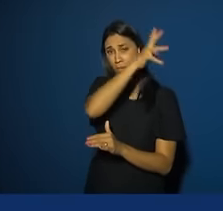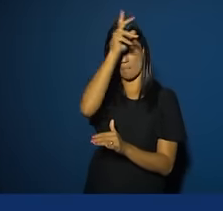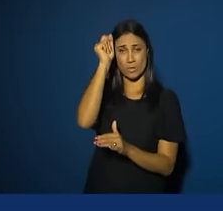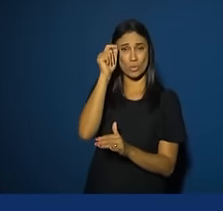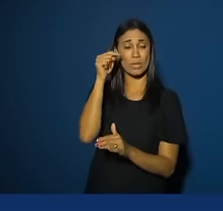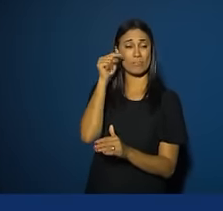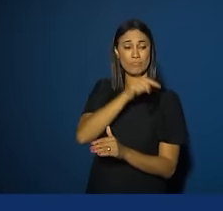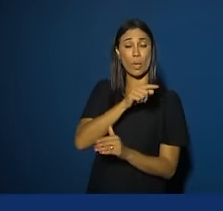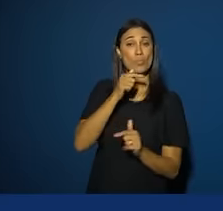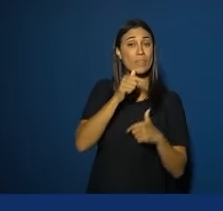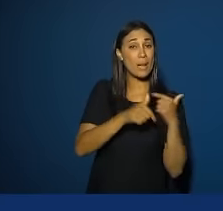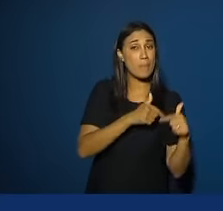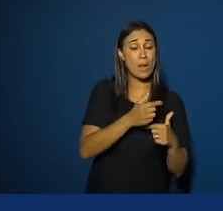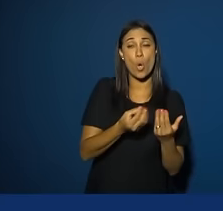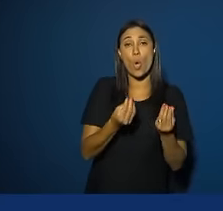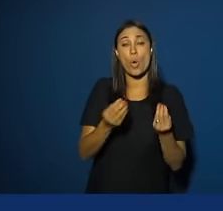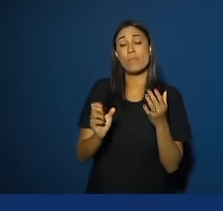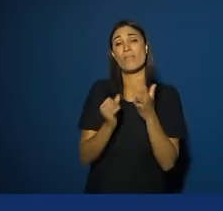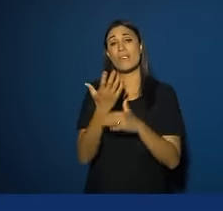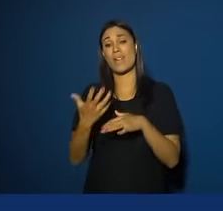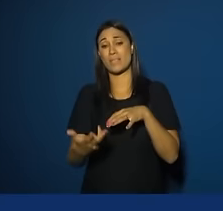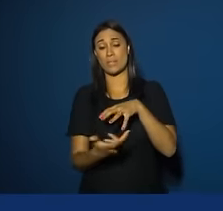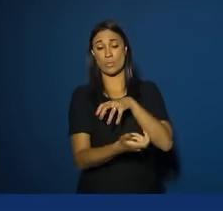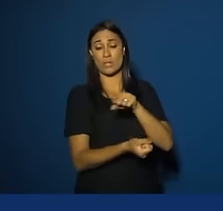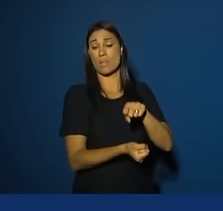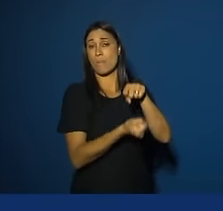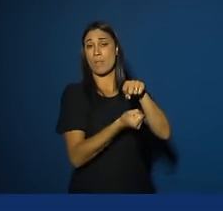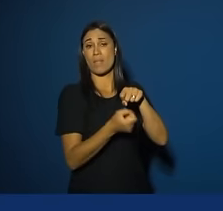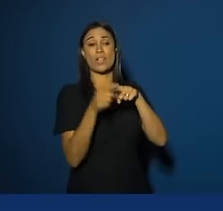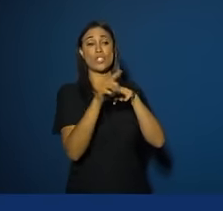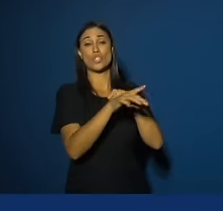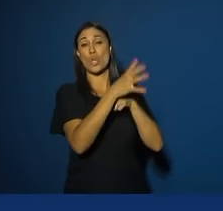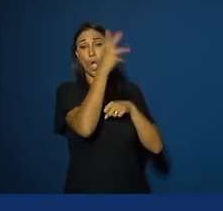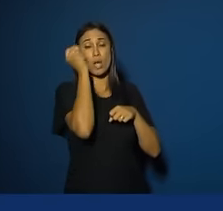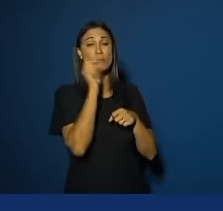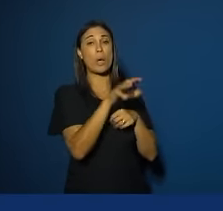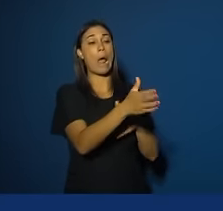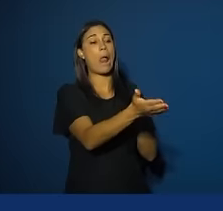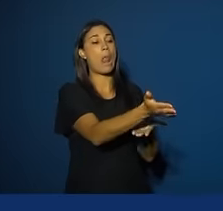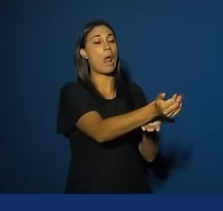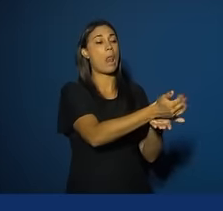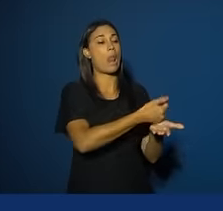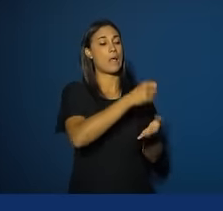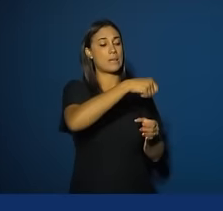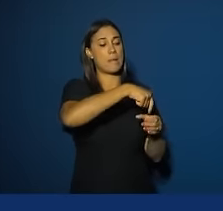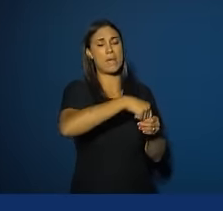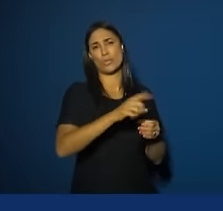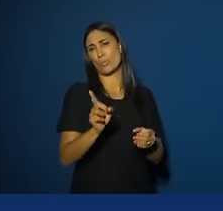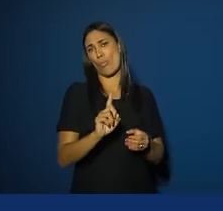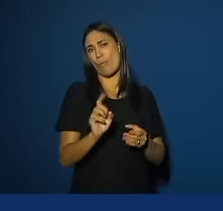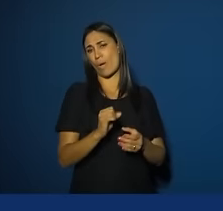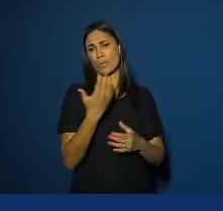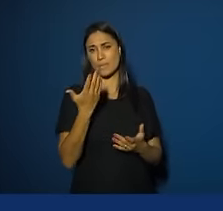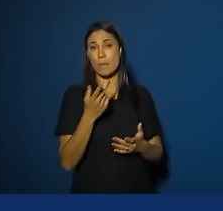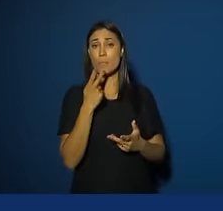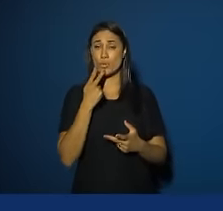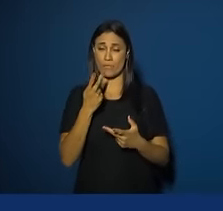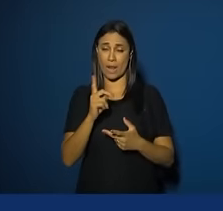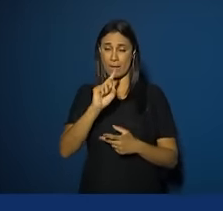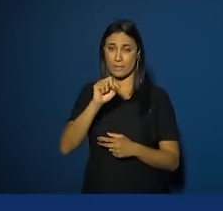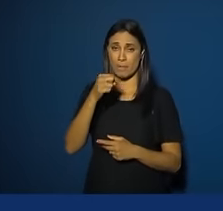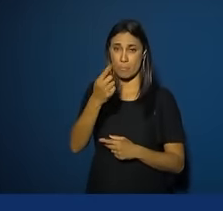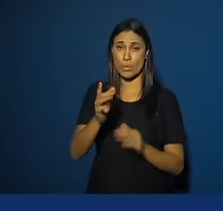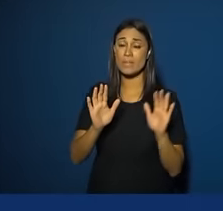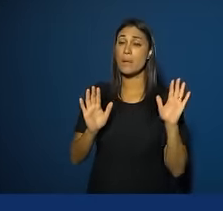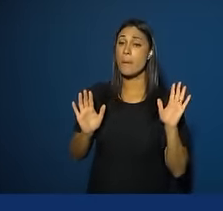vai criar sustentabilidade para am pra Amazônia só colhendo semente isso não vai acontecer né a gente pode até falar um pouco